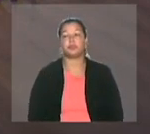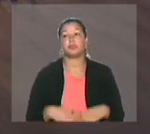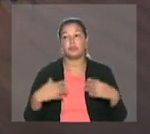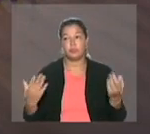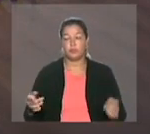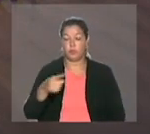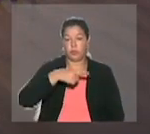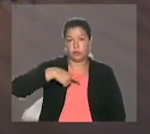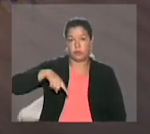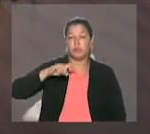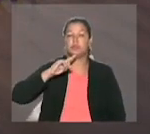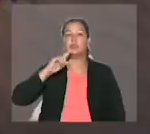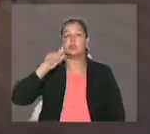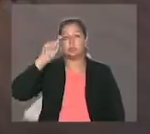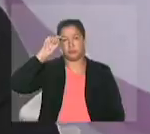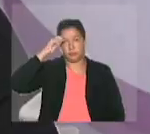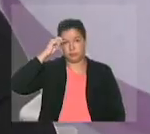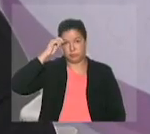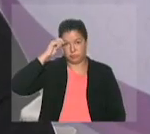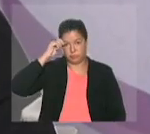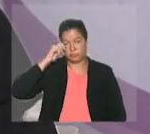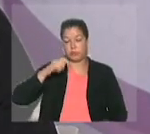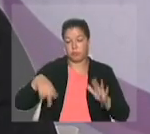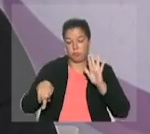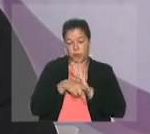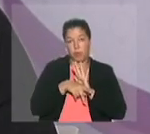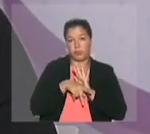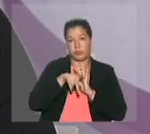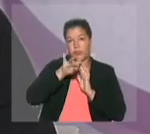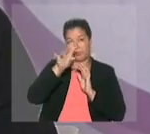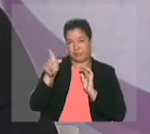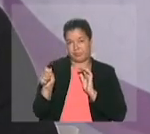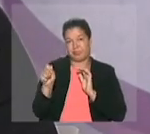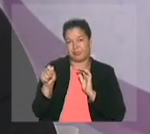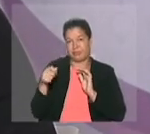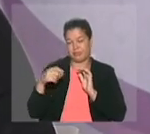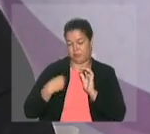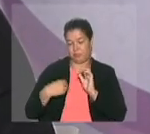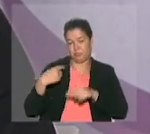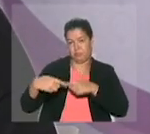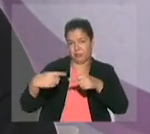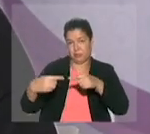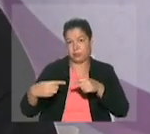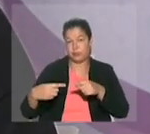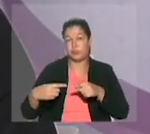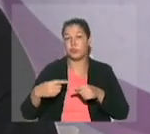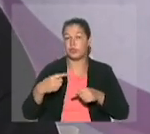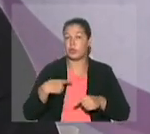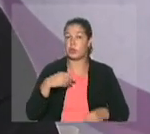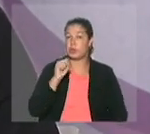Cláudia. Bom. Nós, afrodescendentes, somos 85% dos usuários do SUS.